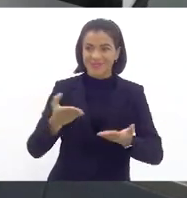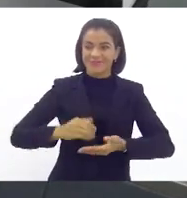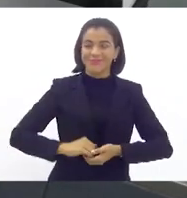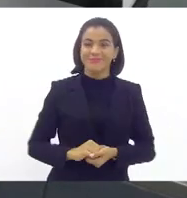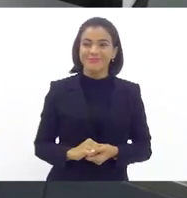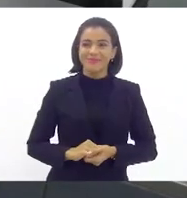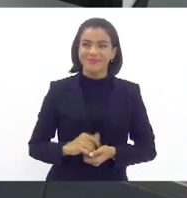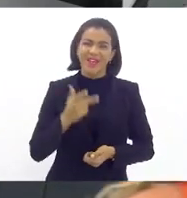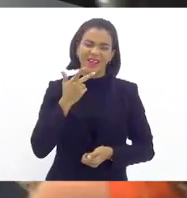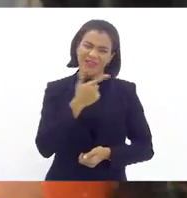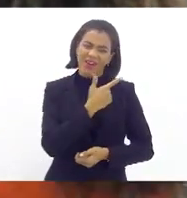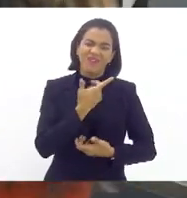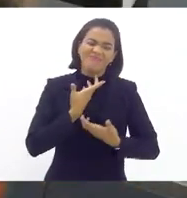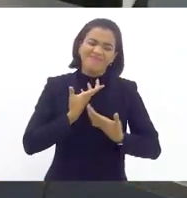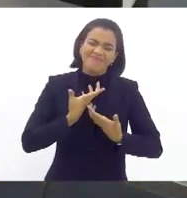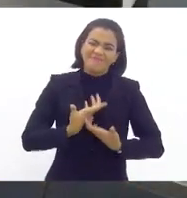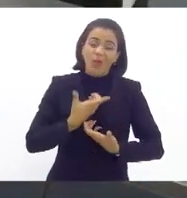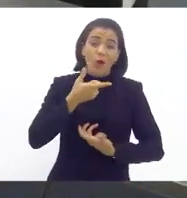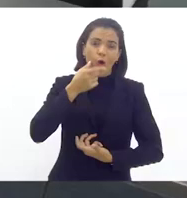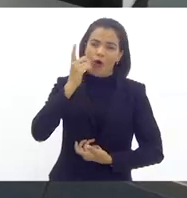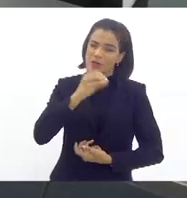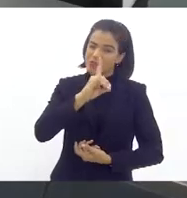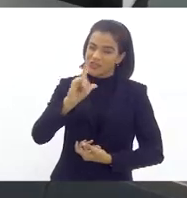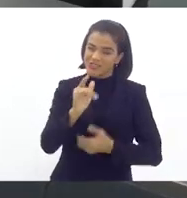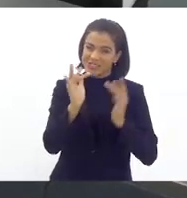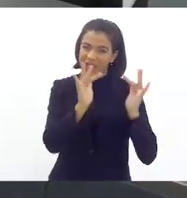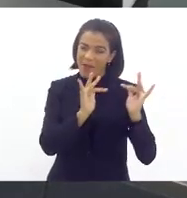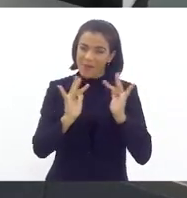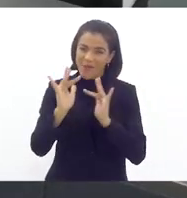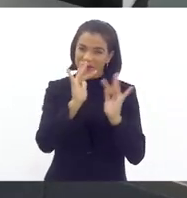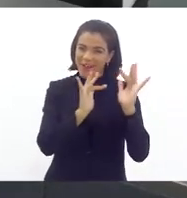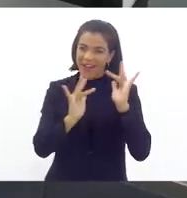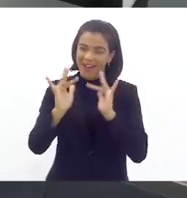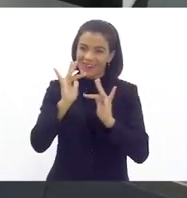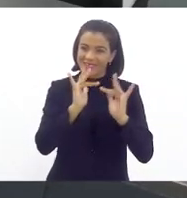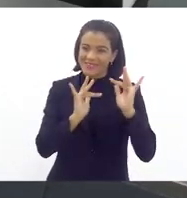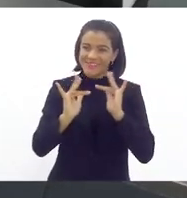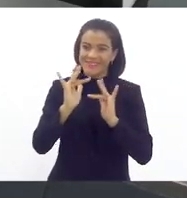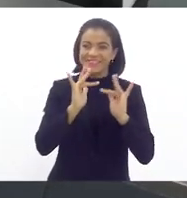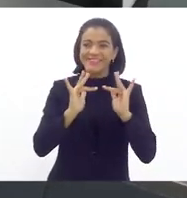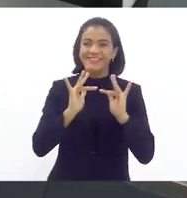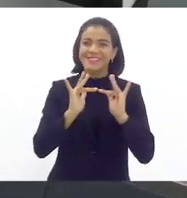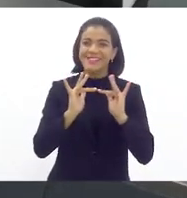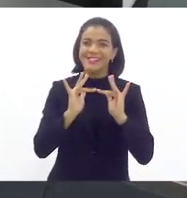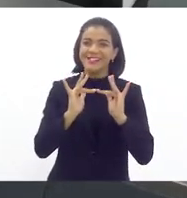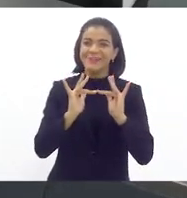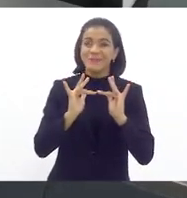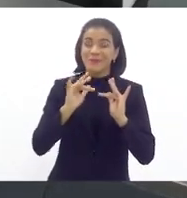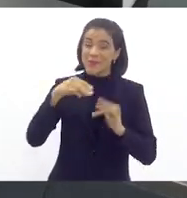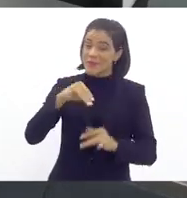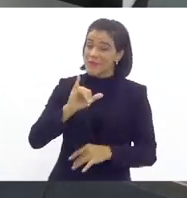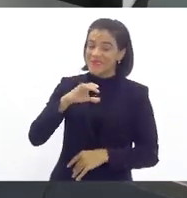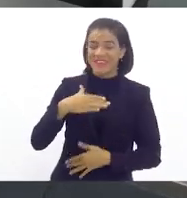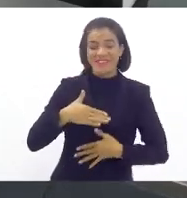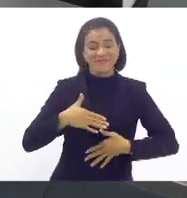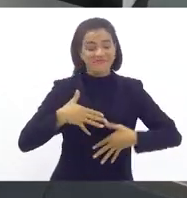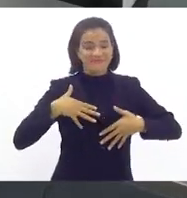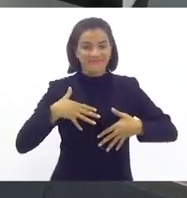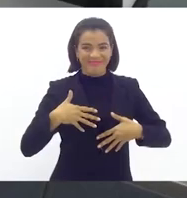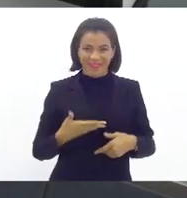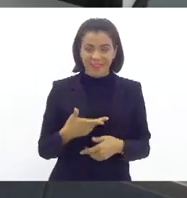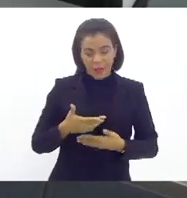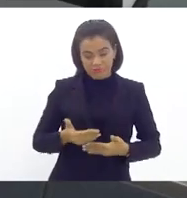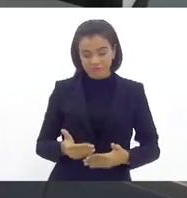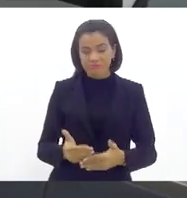Mink já me falou que está um pouquinho cansado, porque ontem foi dia dos namorados, e ele passou bem o dia. Vamos dar